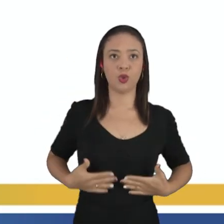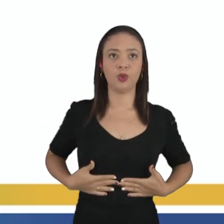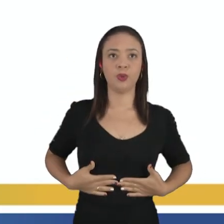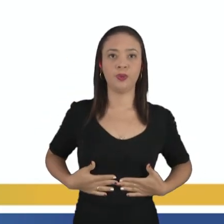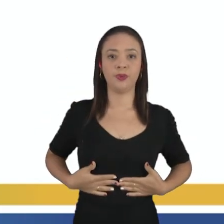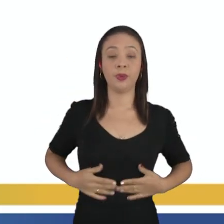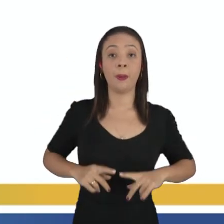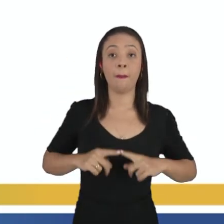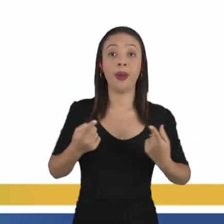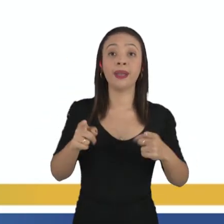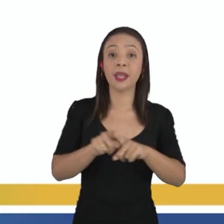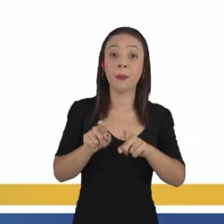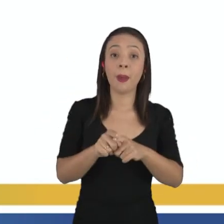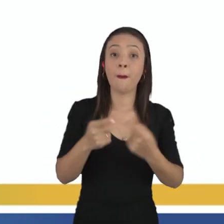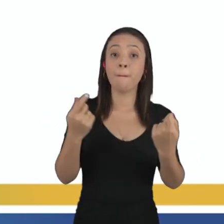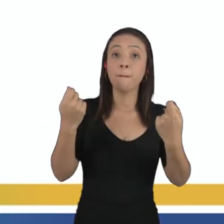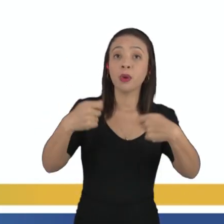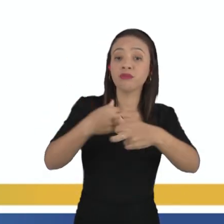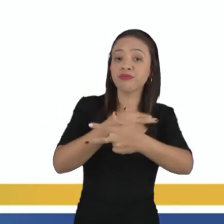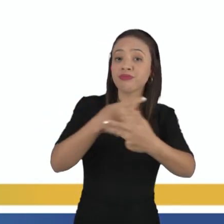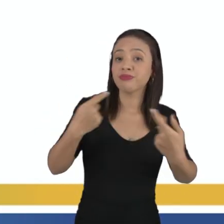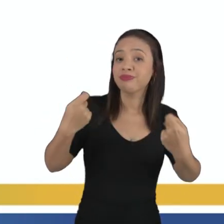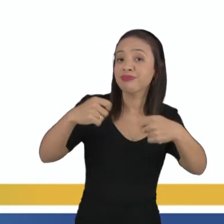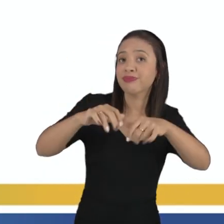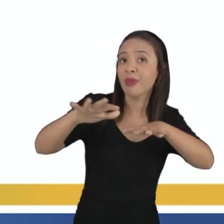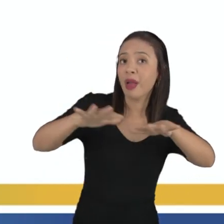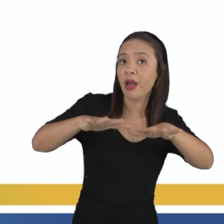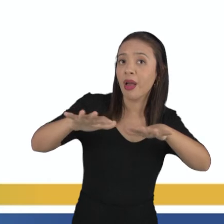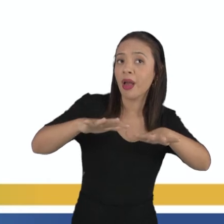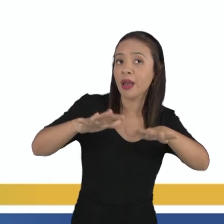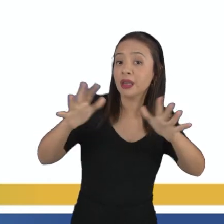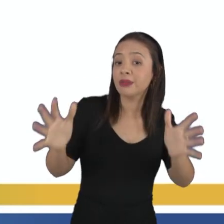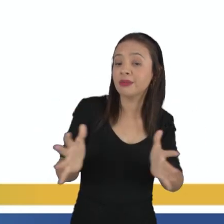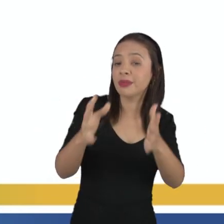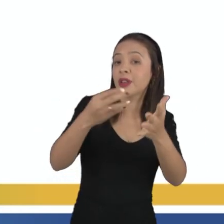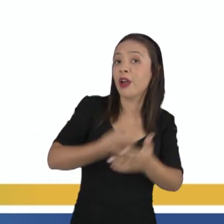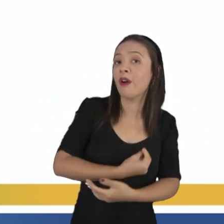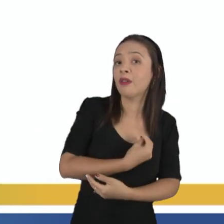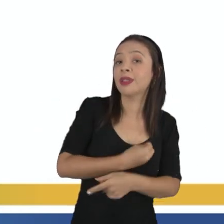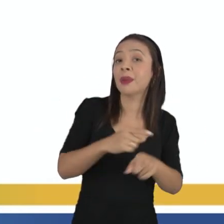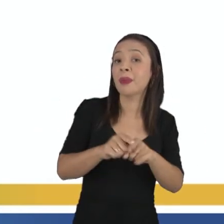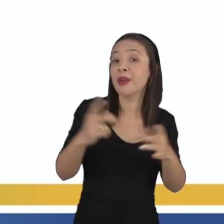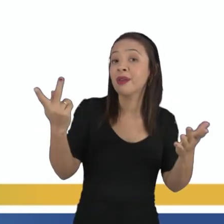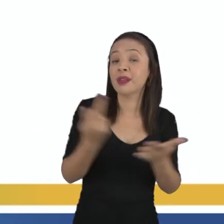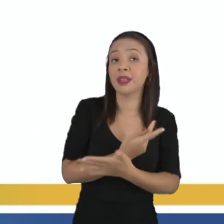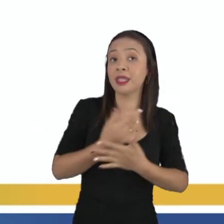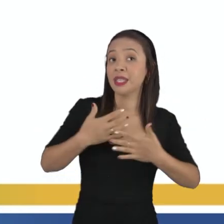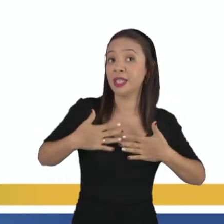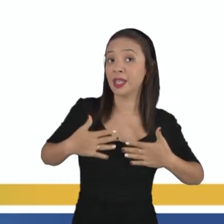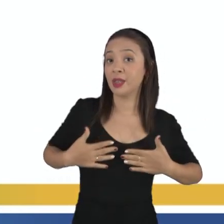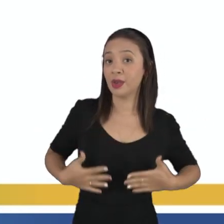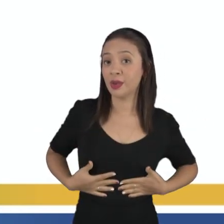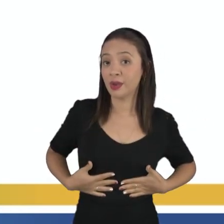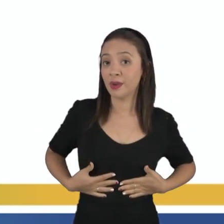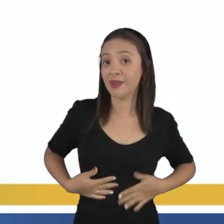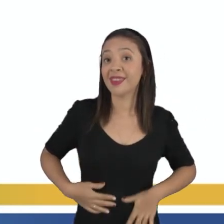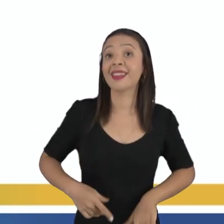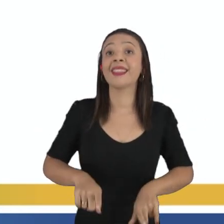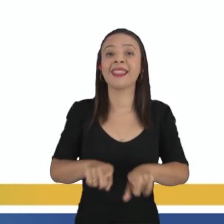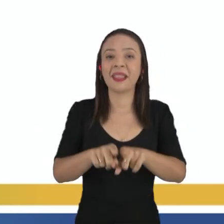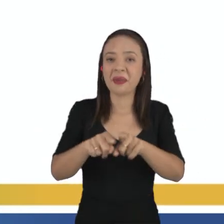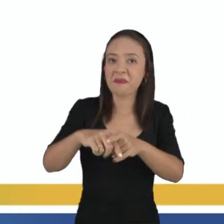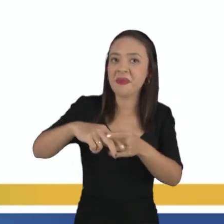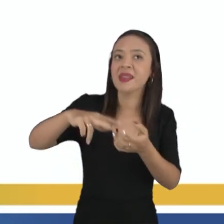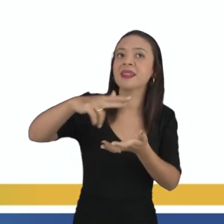enquanto possibilidade de movimento que mobiliza sua vida e que se dá num corpo que se constitui no dançar. E aí,